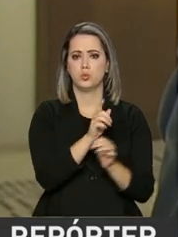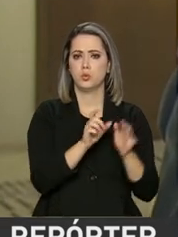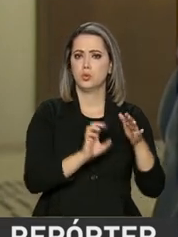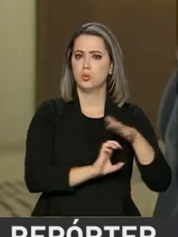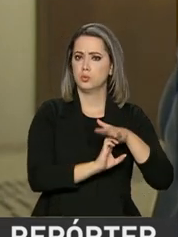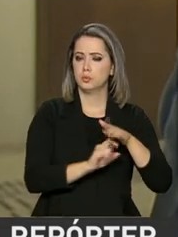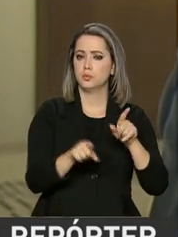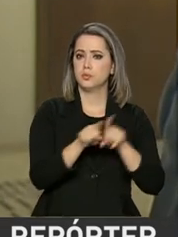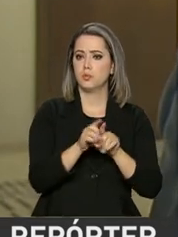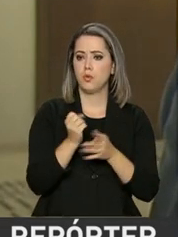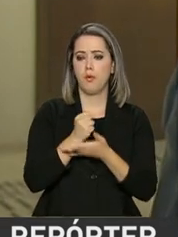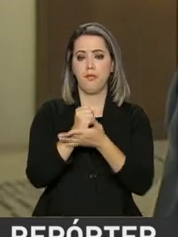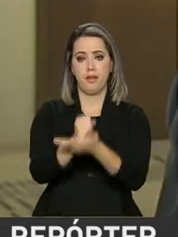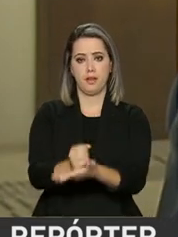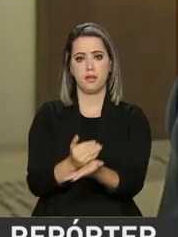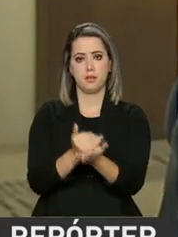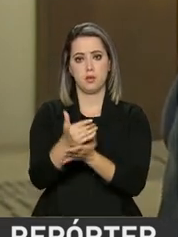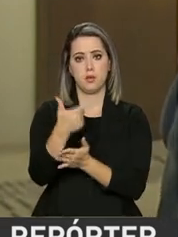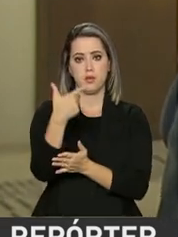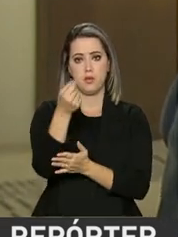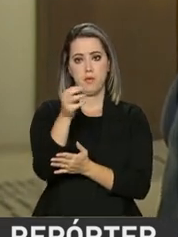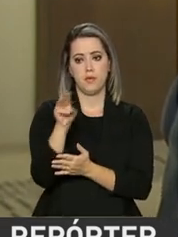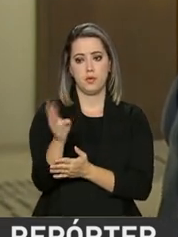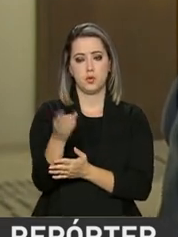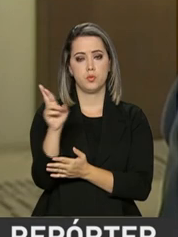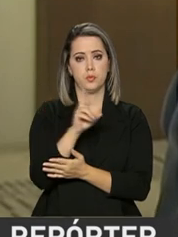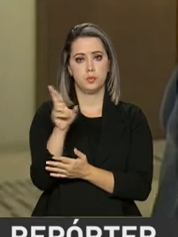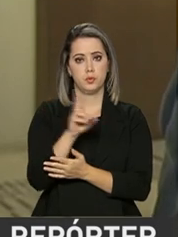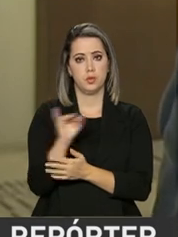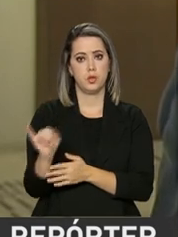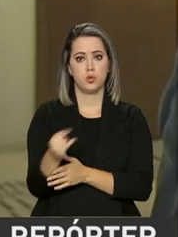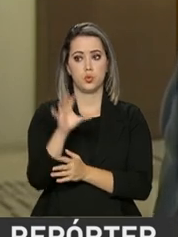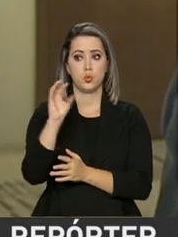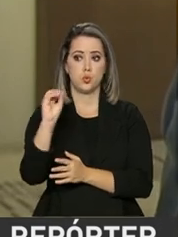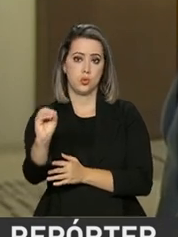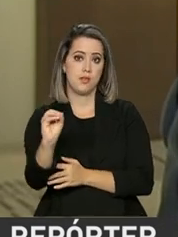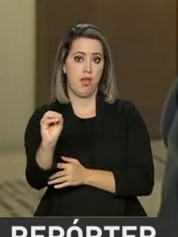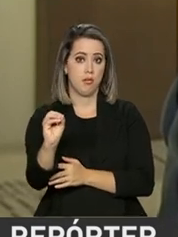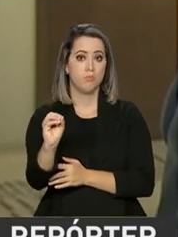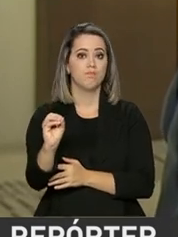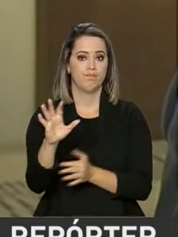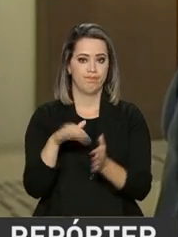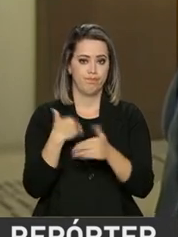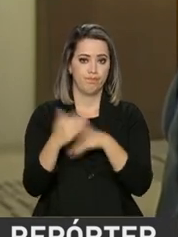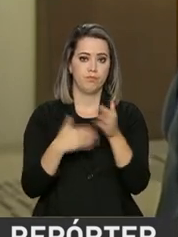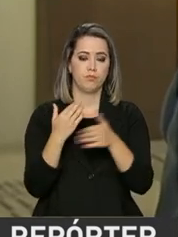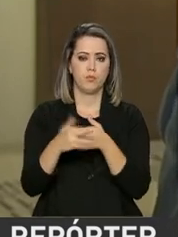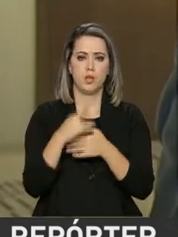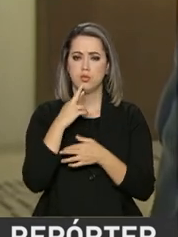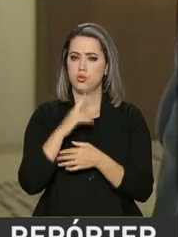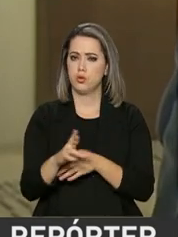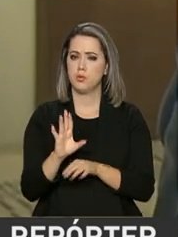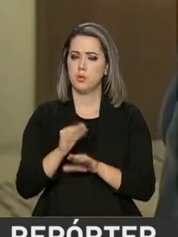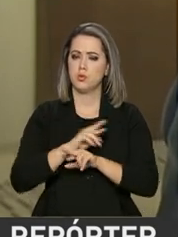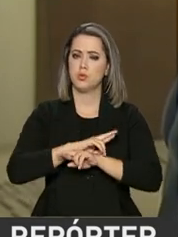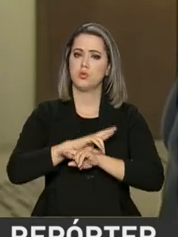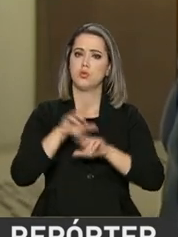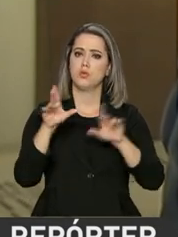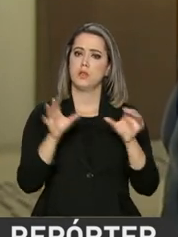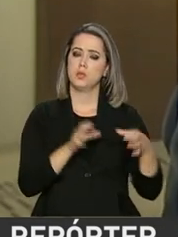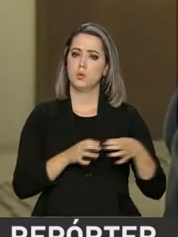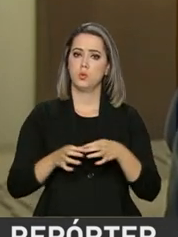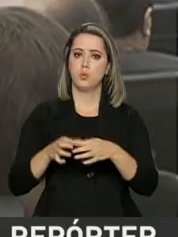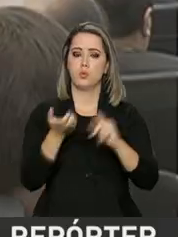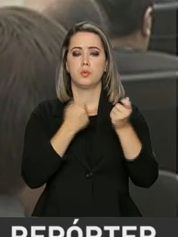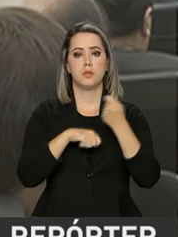vai oferecer inicialmente 20 milhões de reais a juros zero para o desenvolvimento de soluções para os mais variados setores